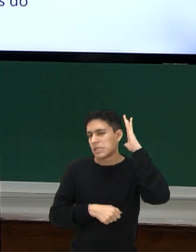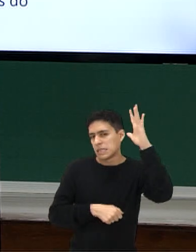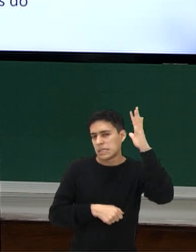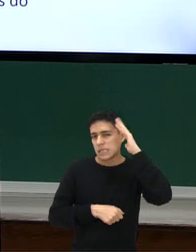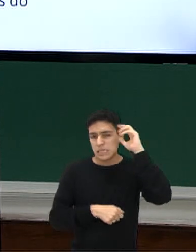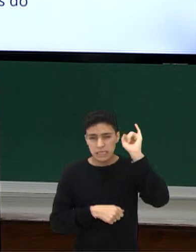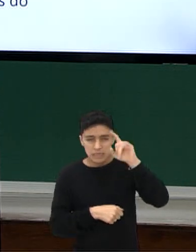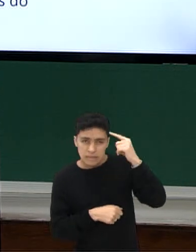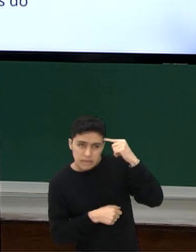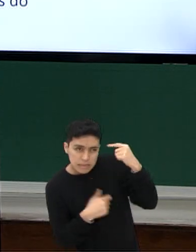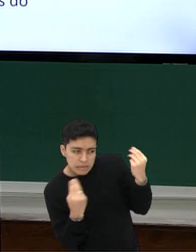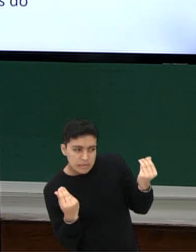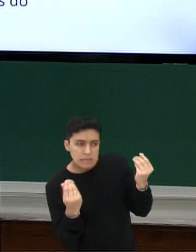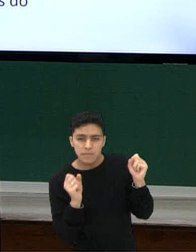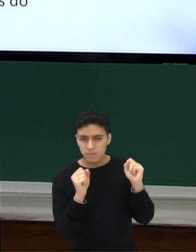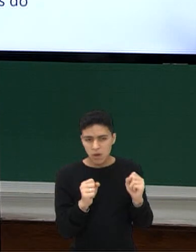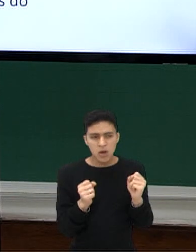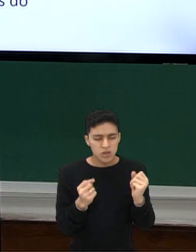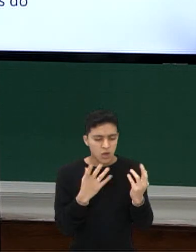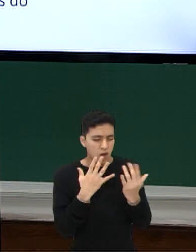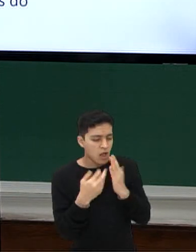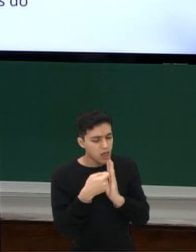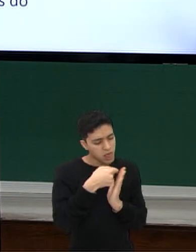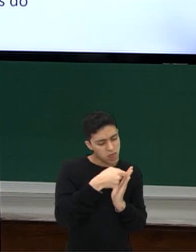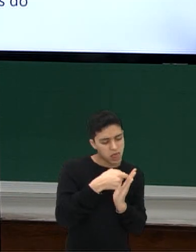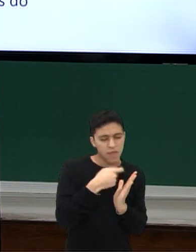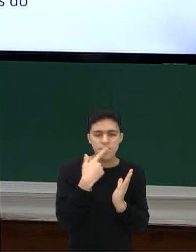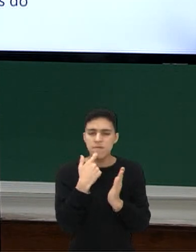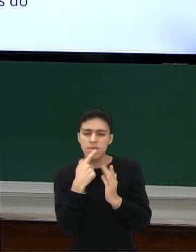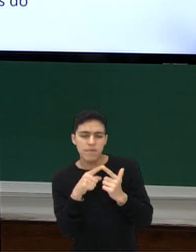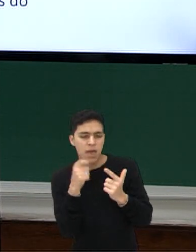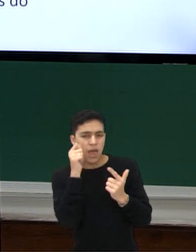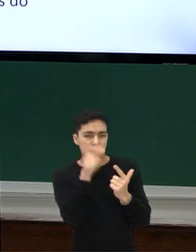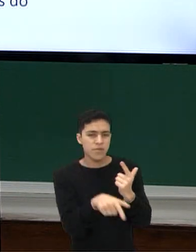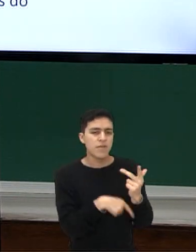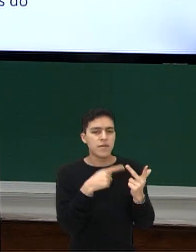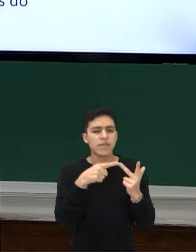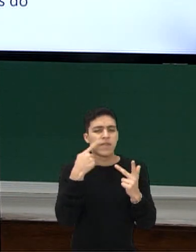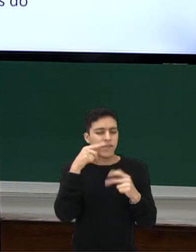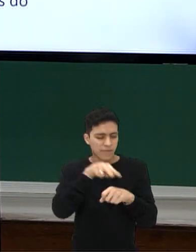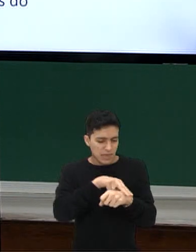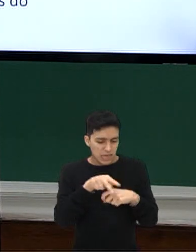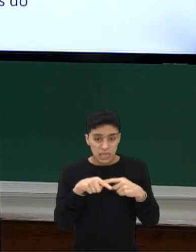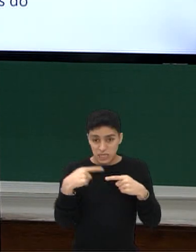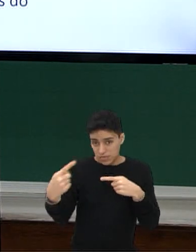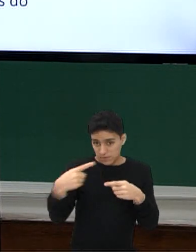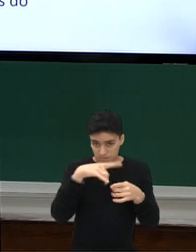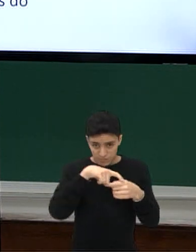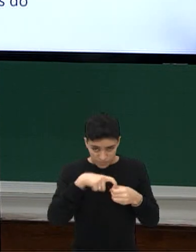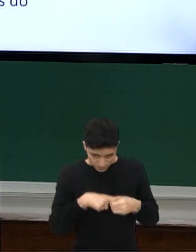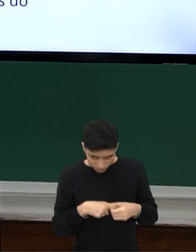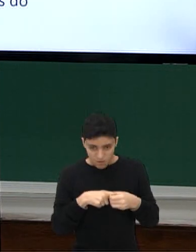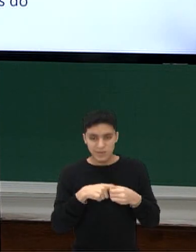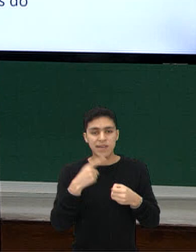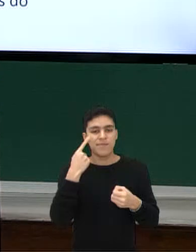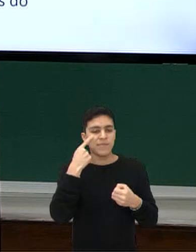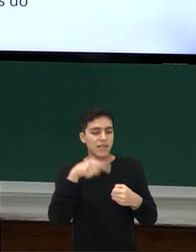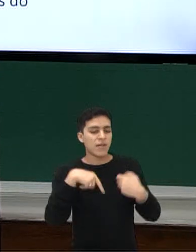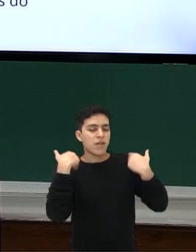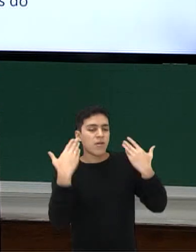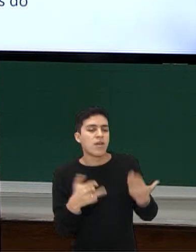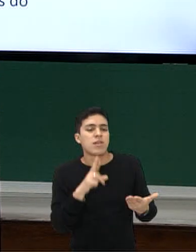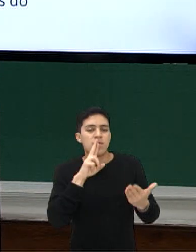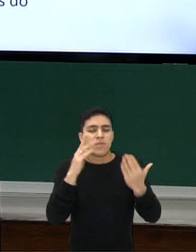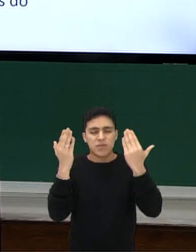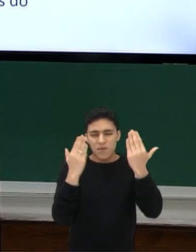pensar. Se você quiser, você pode até colorir ali, vermelhinho, azul, verde, e depois a gente volta para ver a resposta